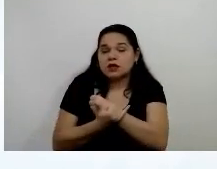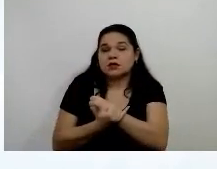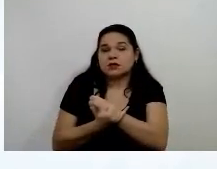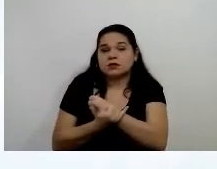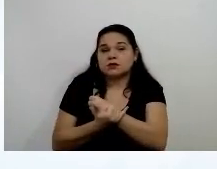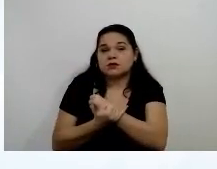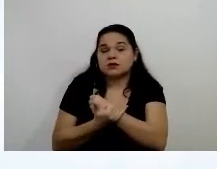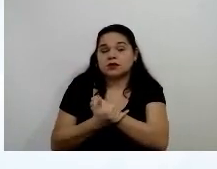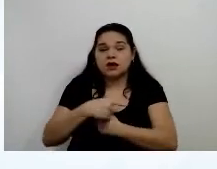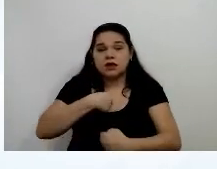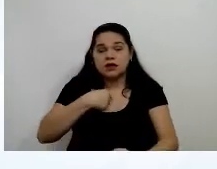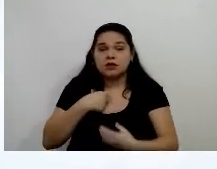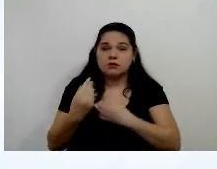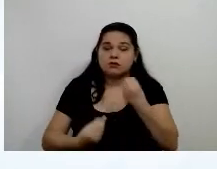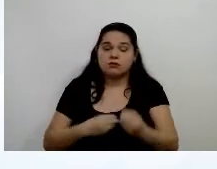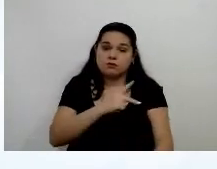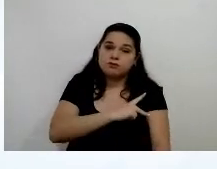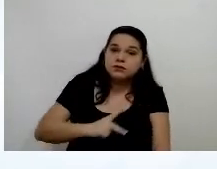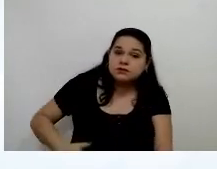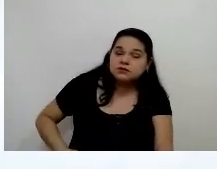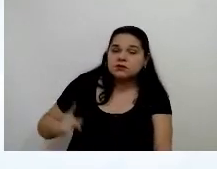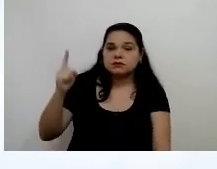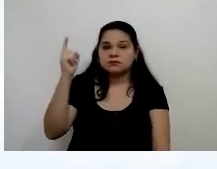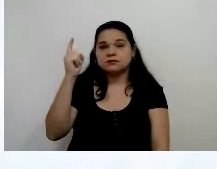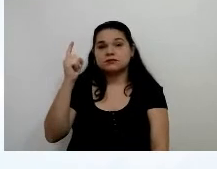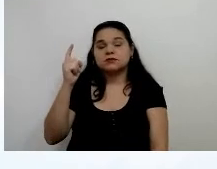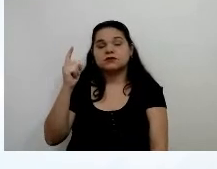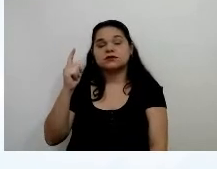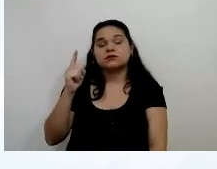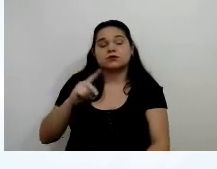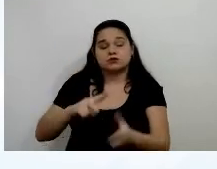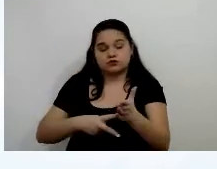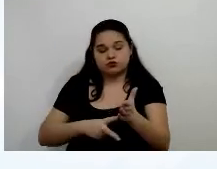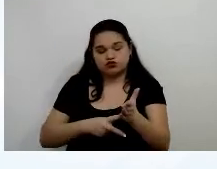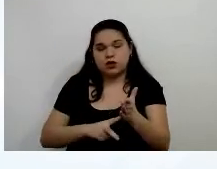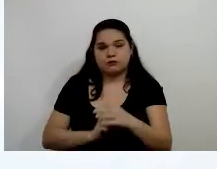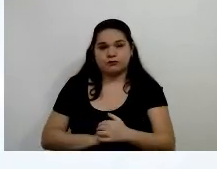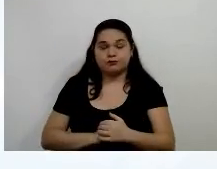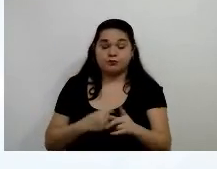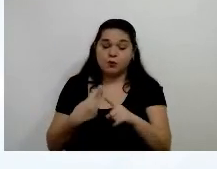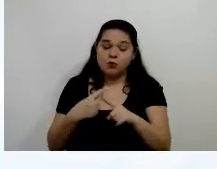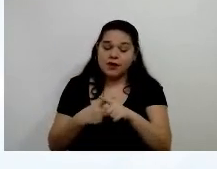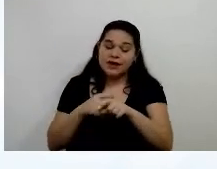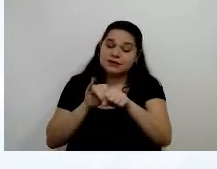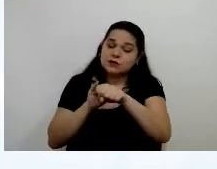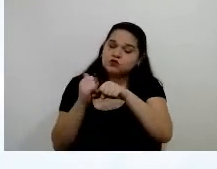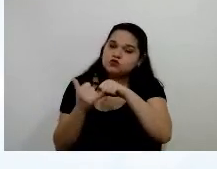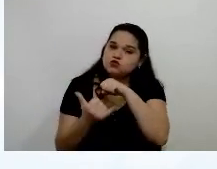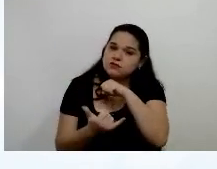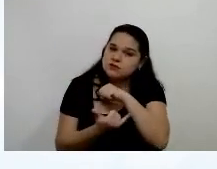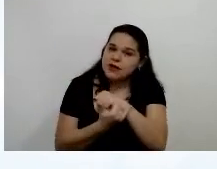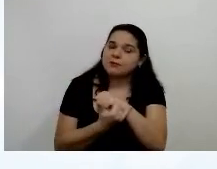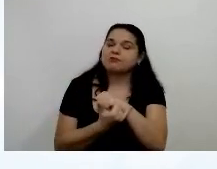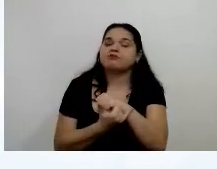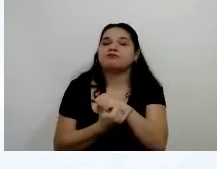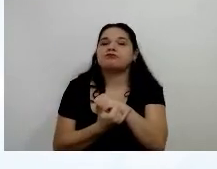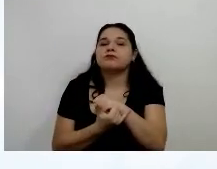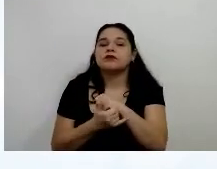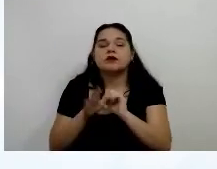do Sindicato dos Metalúrgicos da Grande Curitiba? São José dos Pinhais, e a gente tomou uma decisão lá